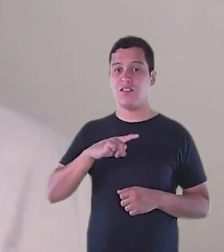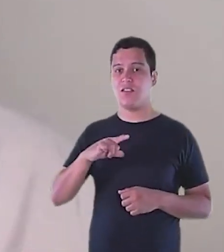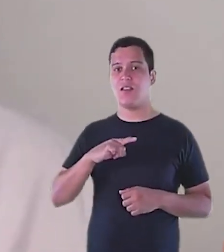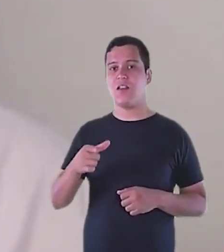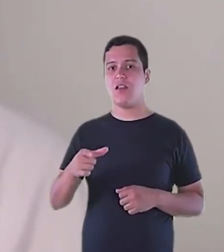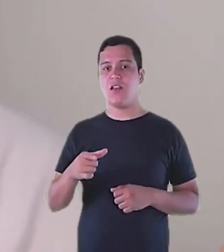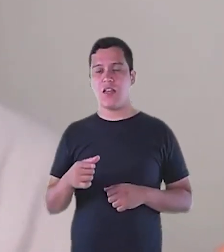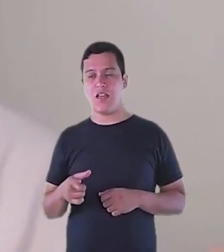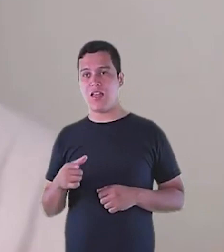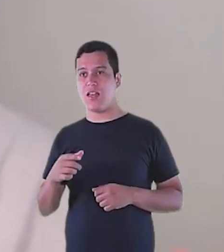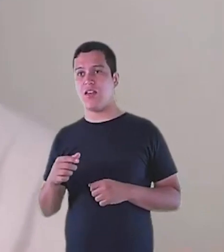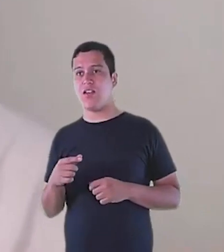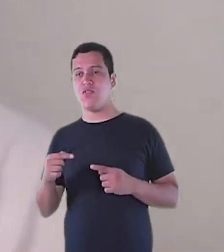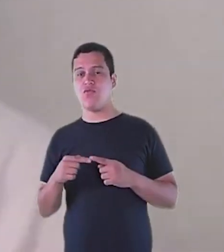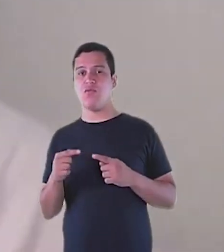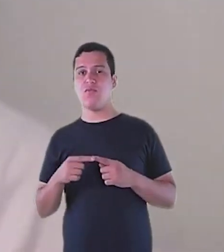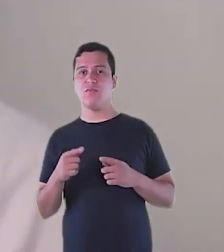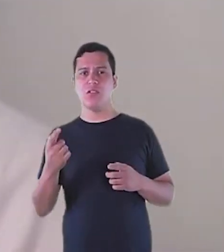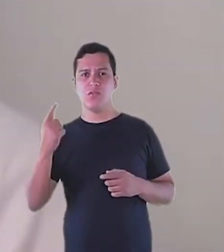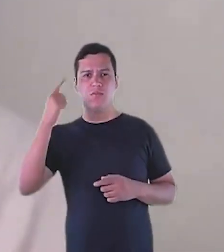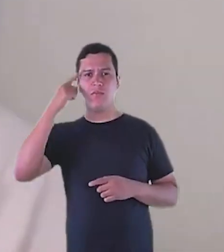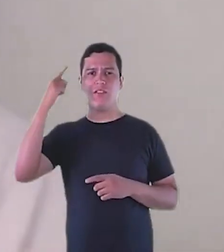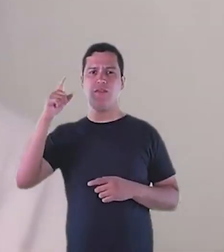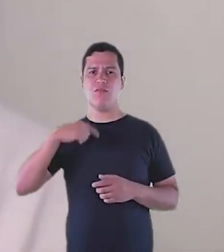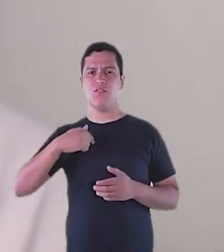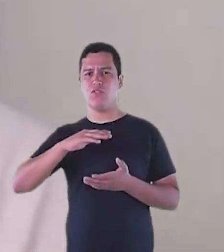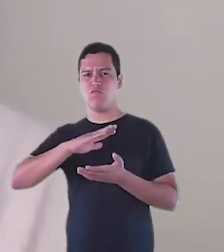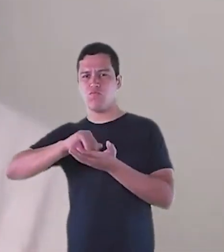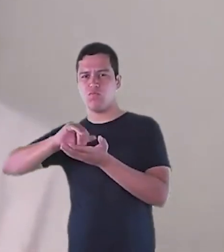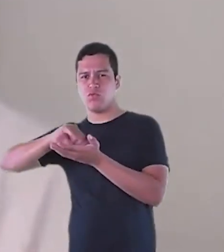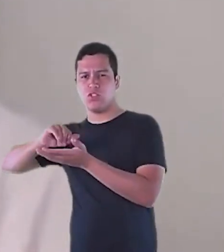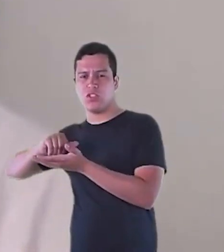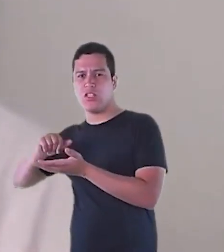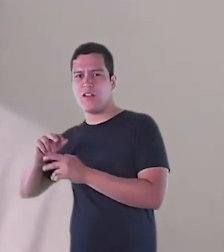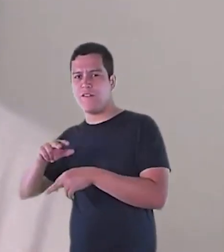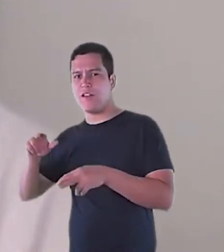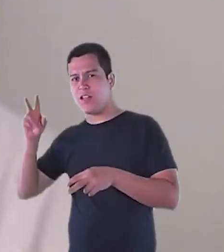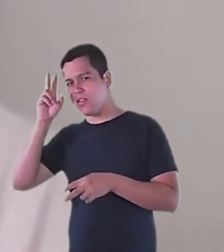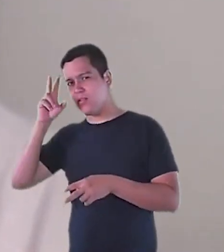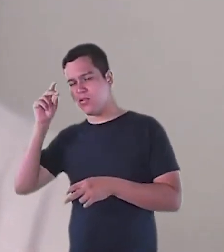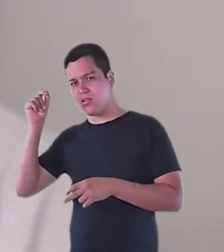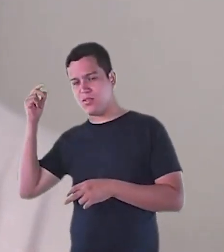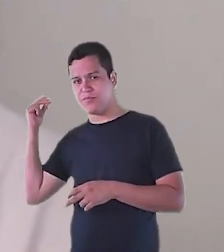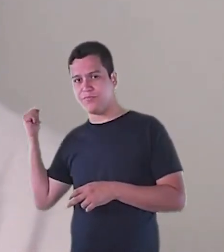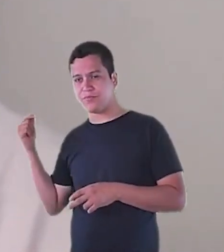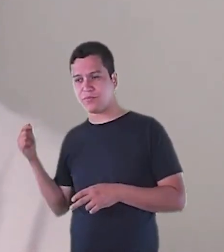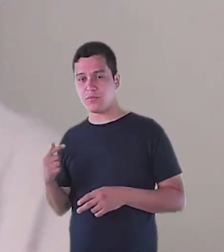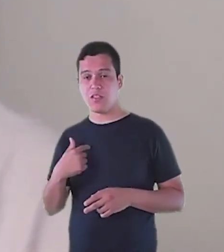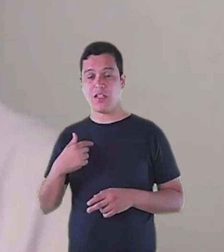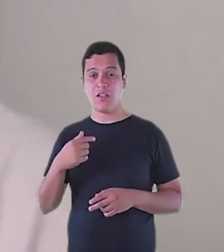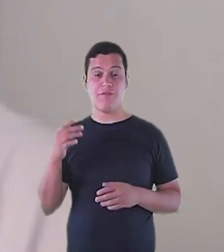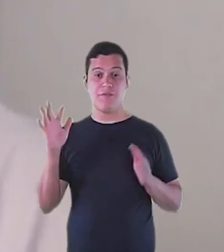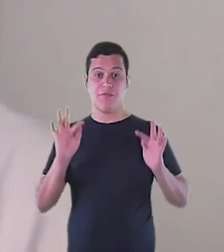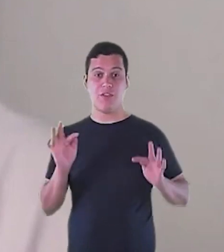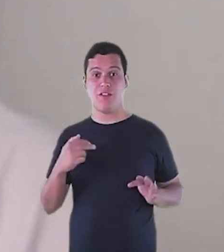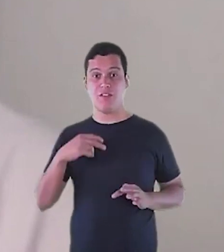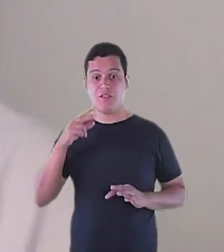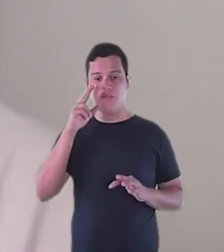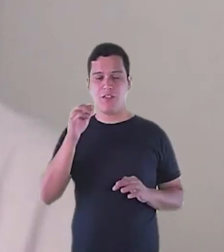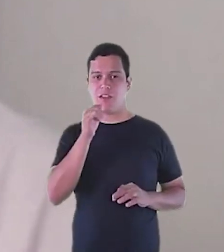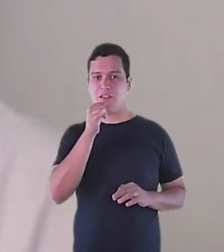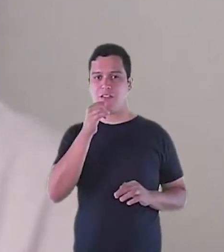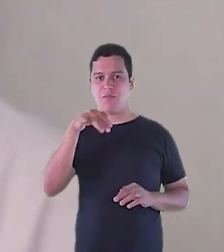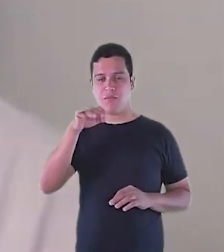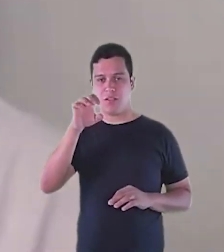afeta especialmente as mulheres. E aliás, fico muito feliz de saber que a Mérida Del Priore está nos vendo aqui, porque ela é a grande especialista, né? Ela